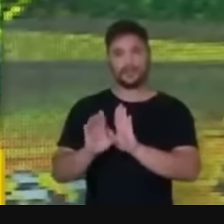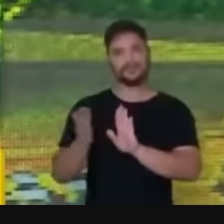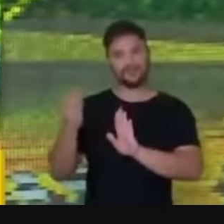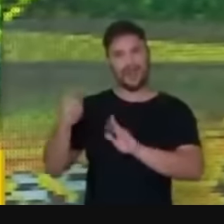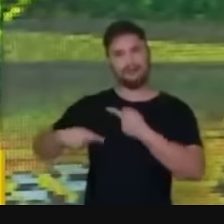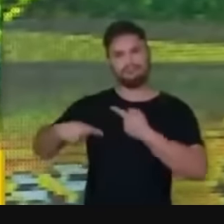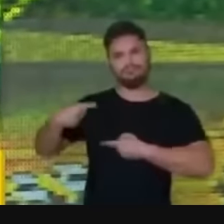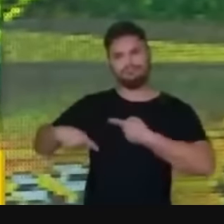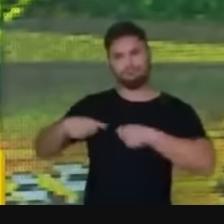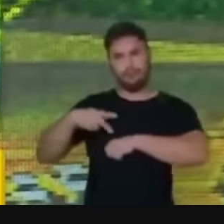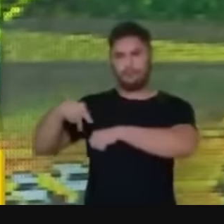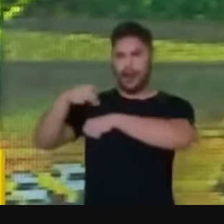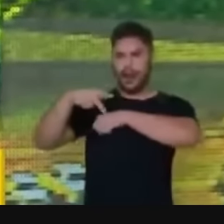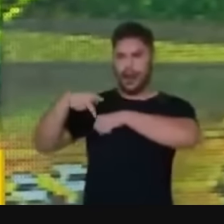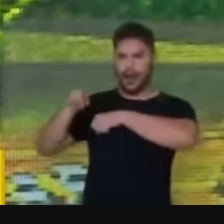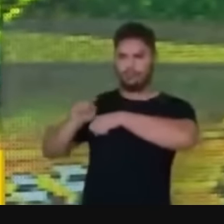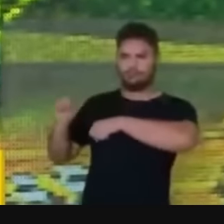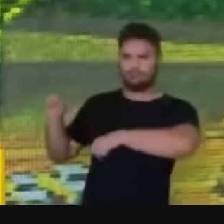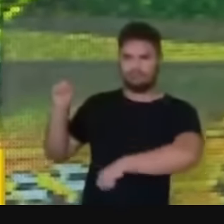mundo todo,